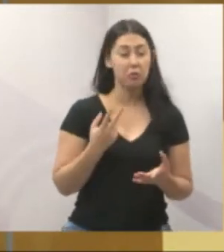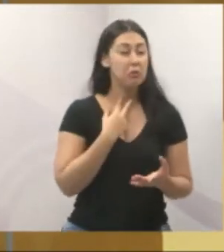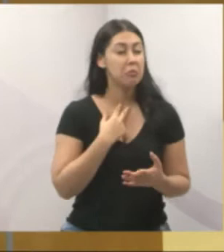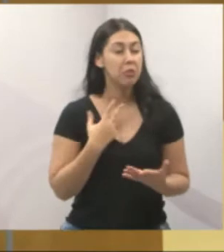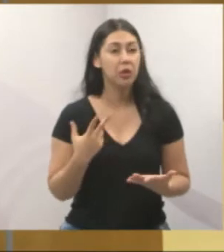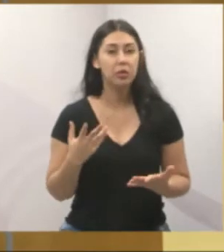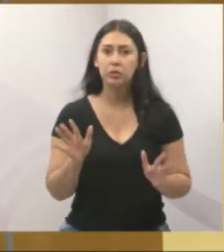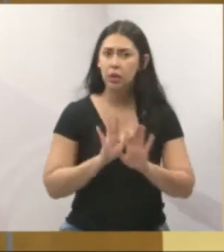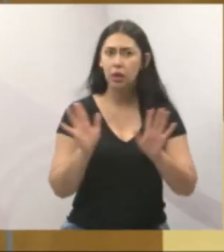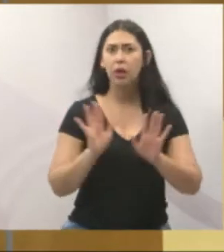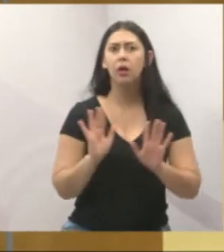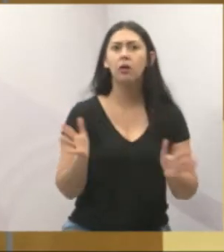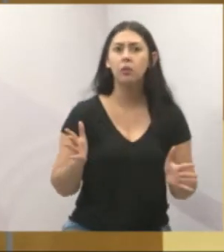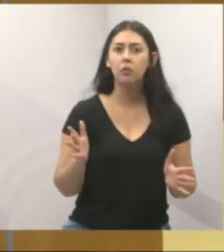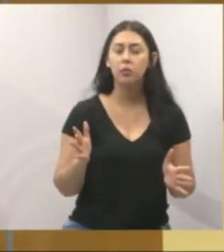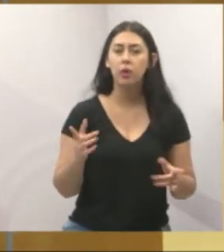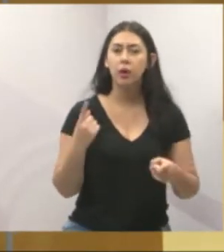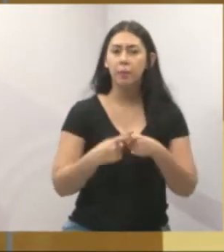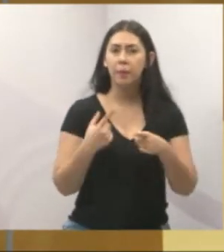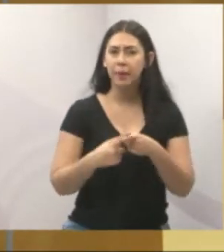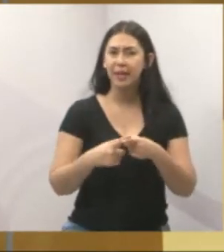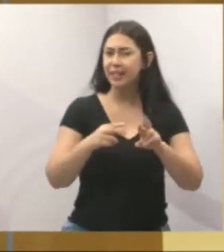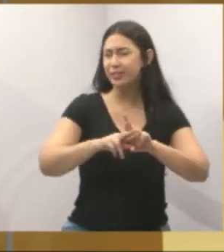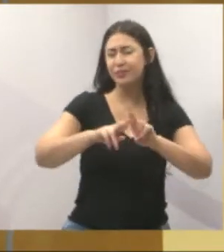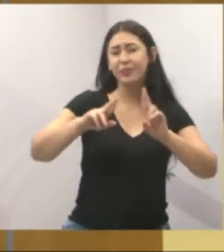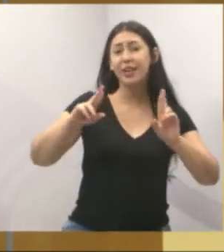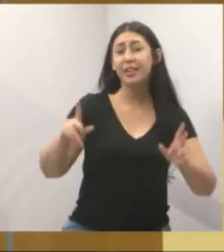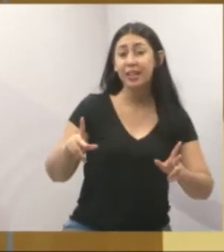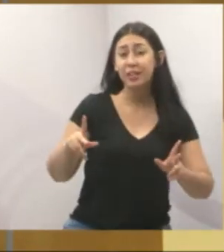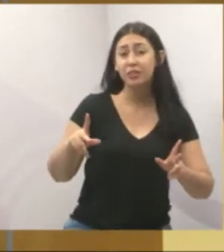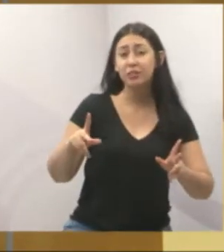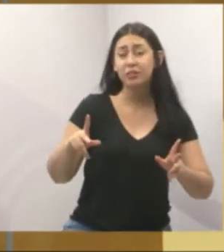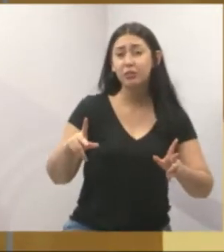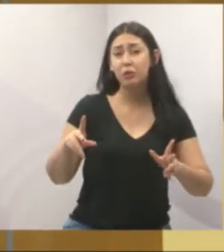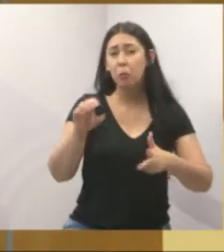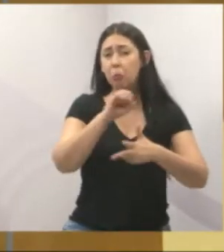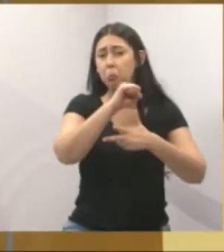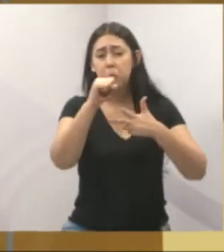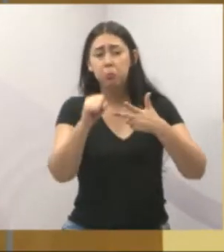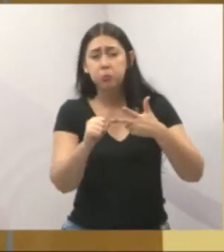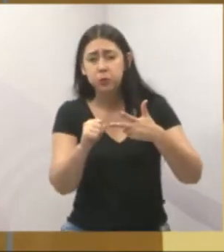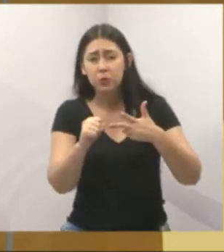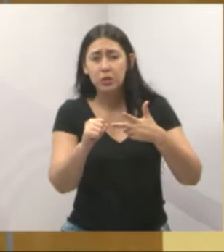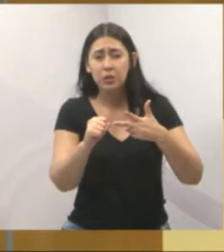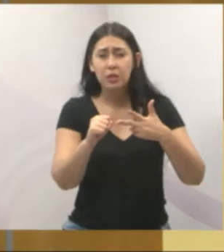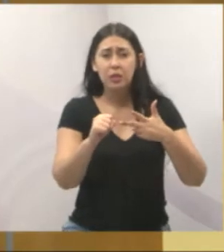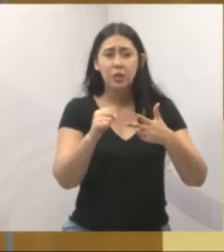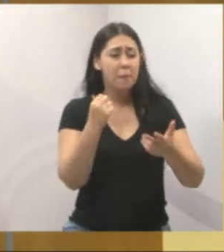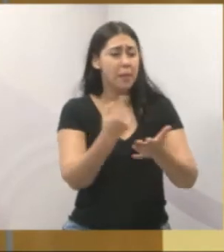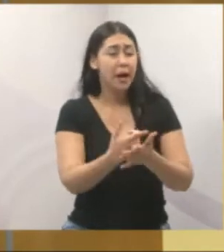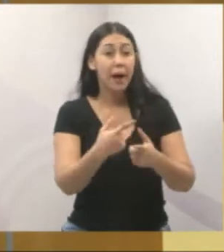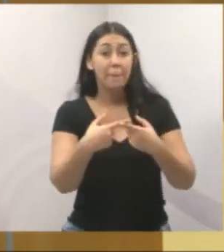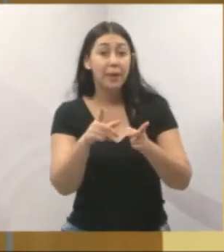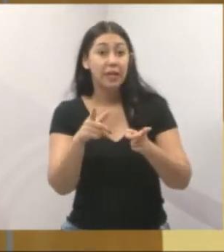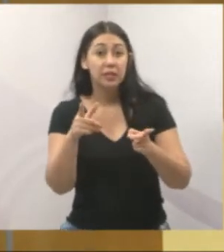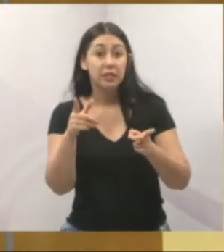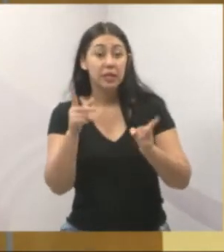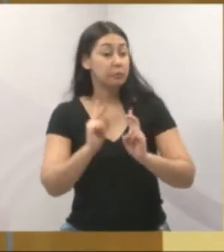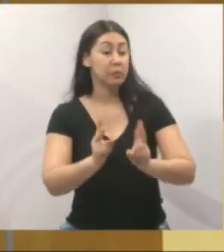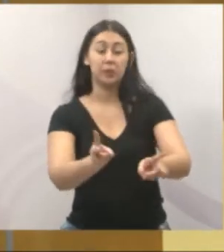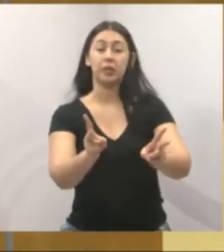A desapropriação é uma espécie de intervenção do poder público no patrimônio particular, mas de forma definitiva. Então a